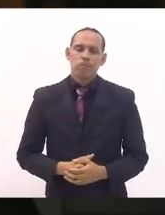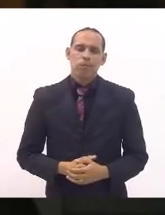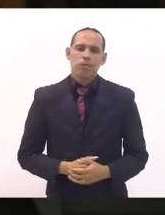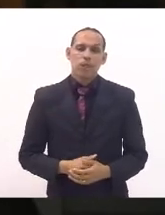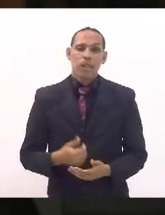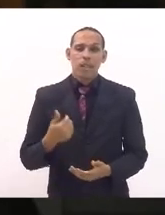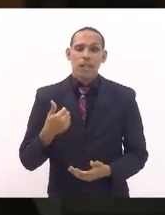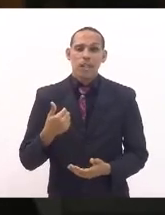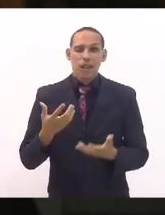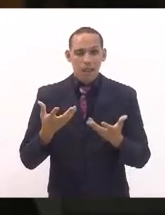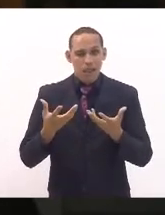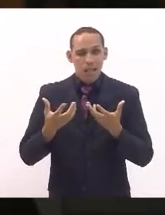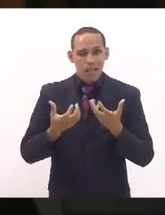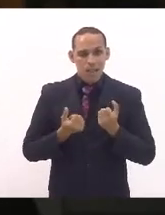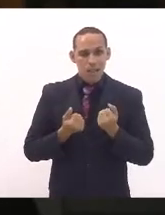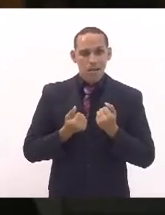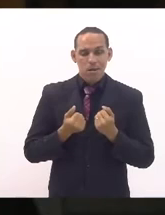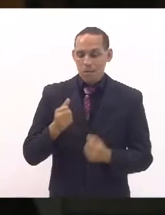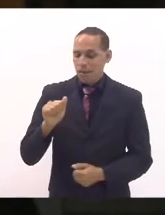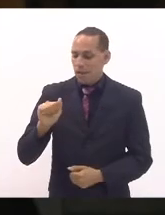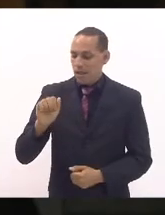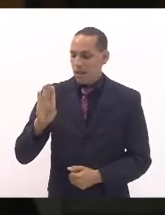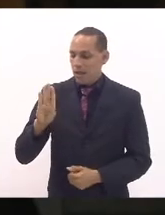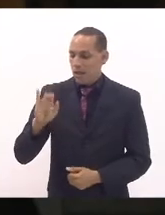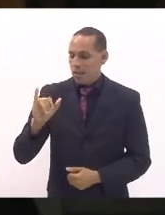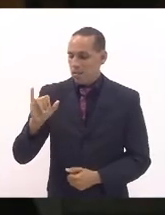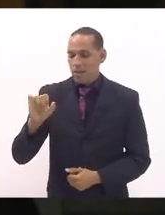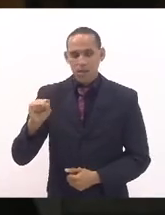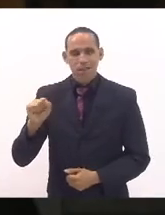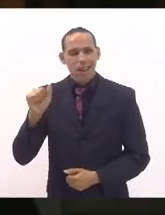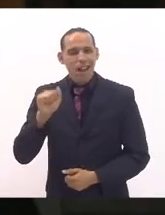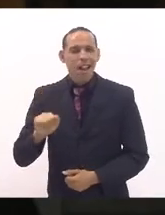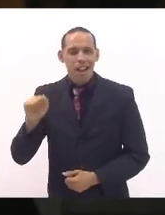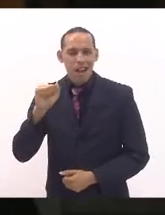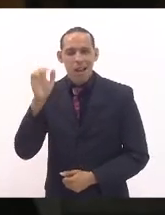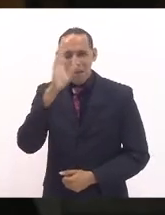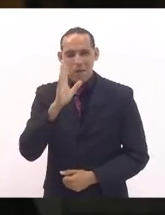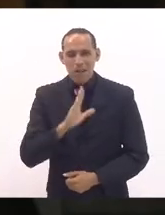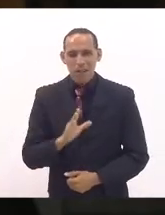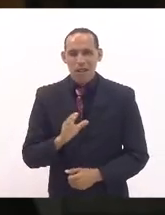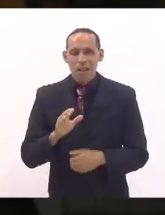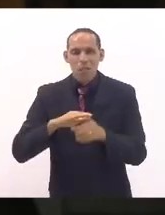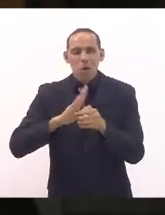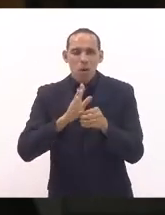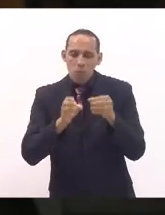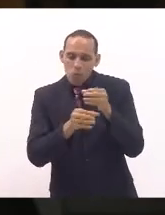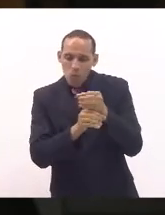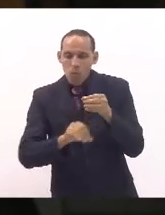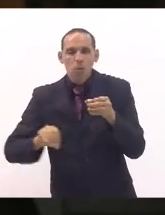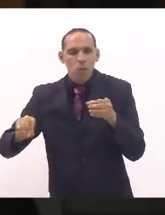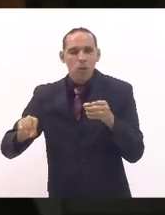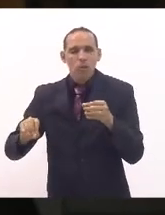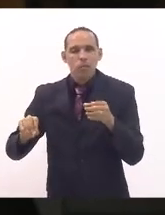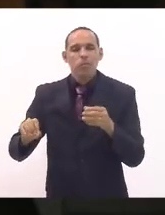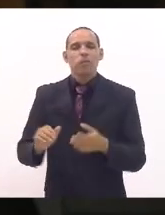eu recebi da ABES, Associação Brasileira de Esgoto Sanitário,